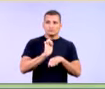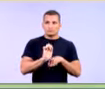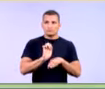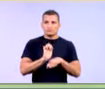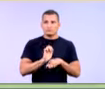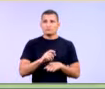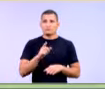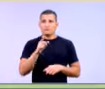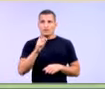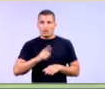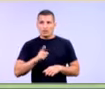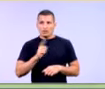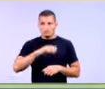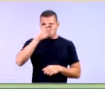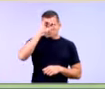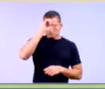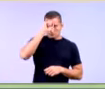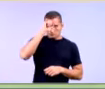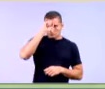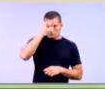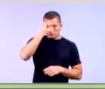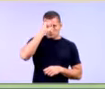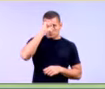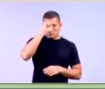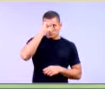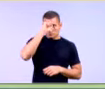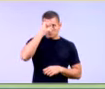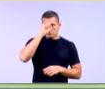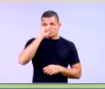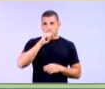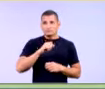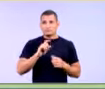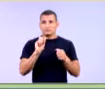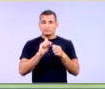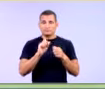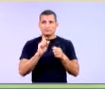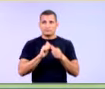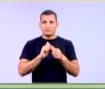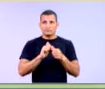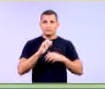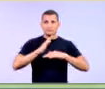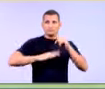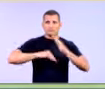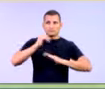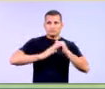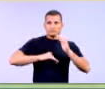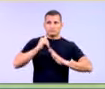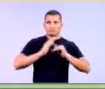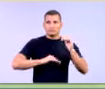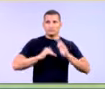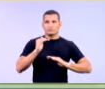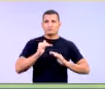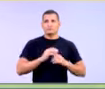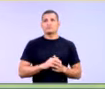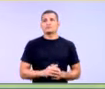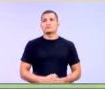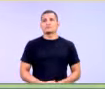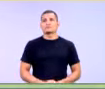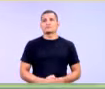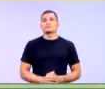visa o aprendizado de competências para execução da atividade profissional, né?